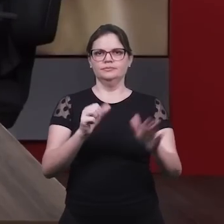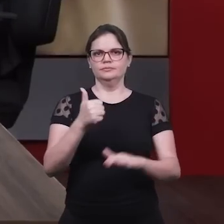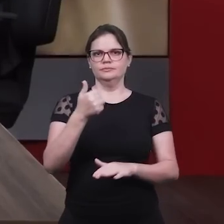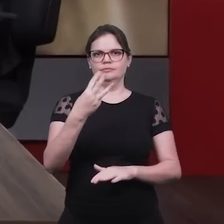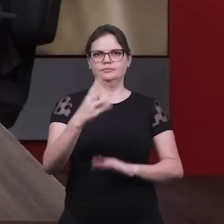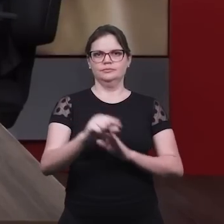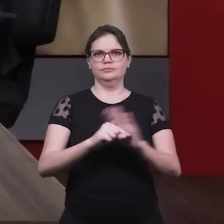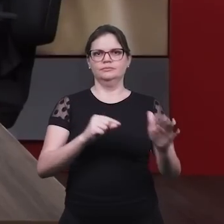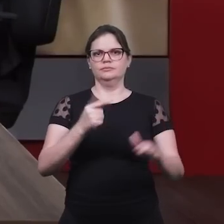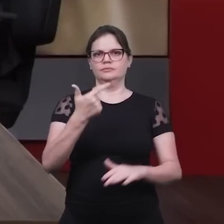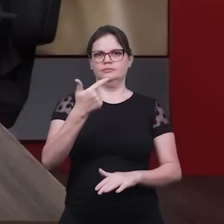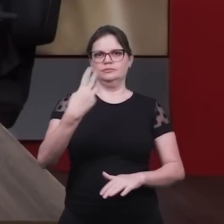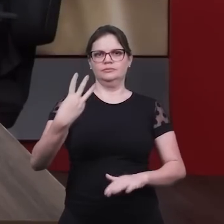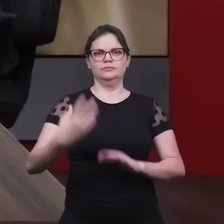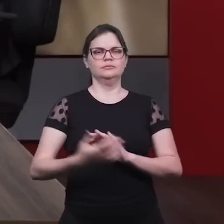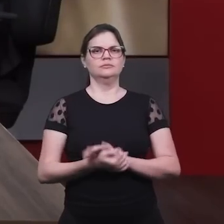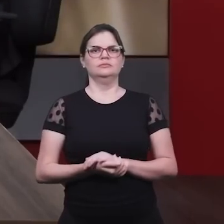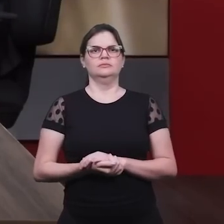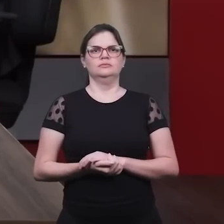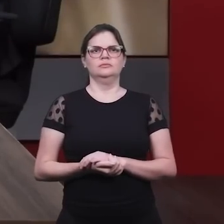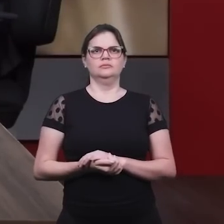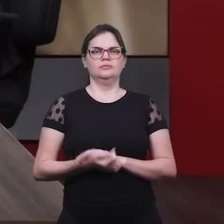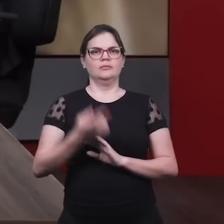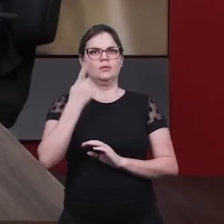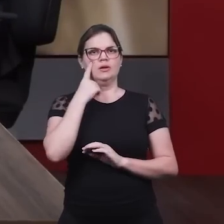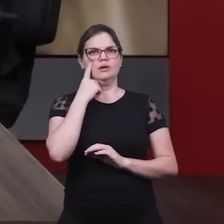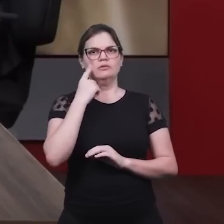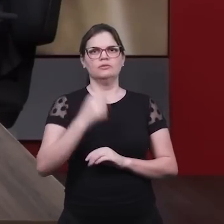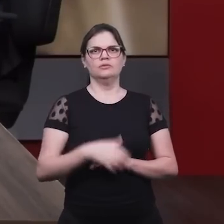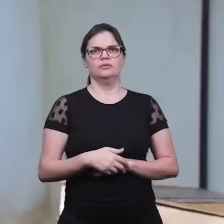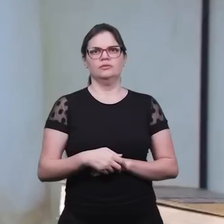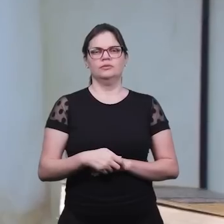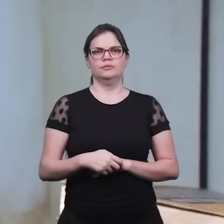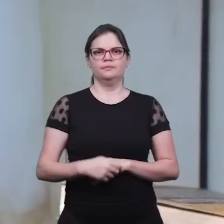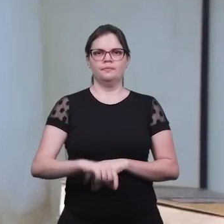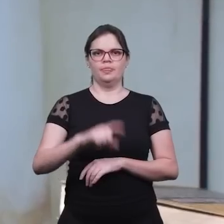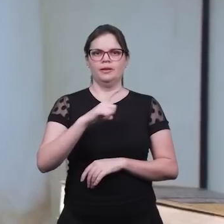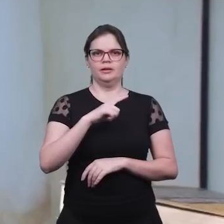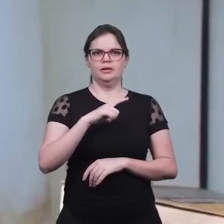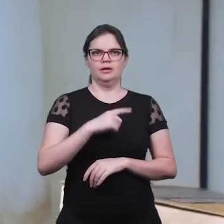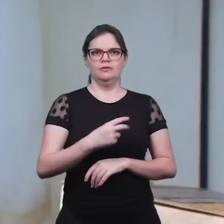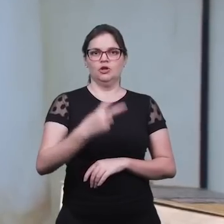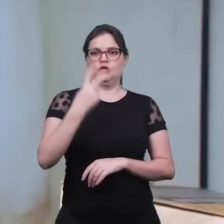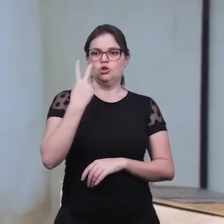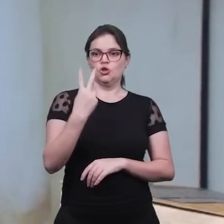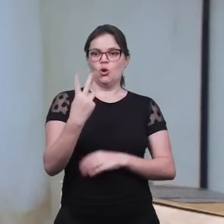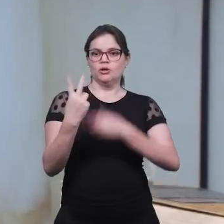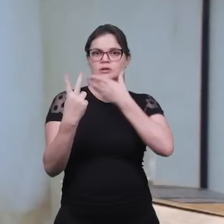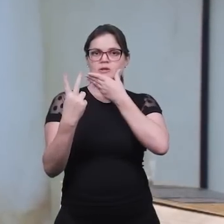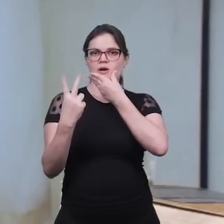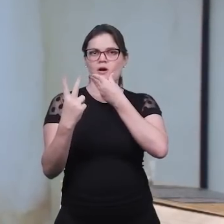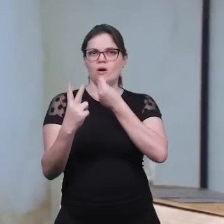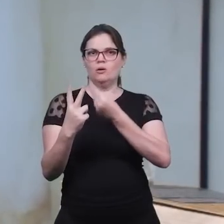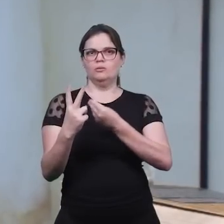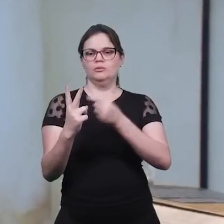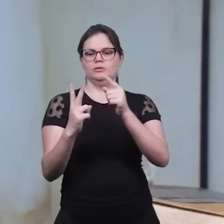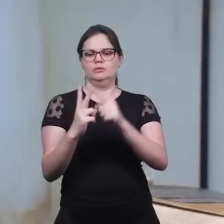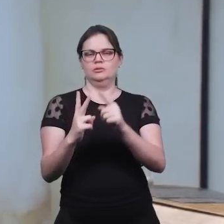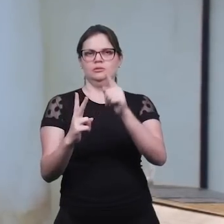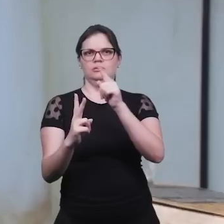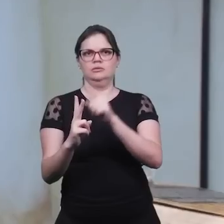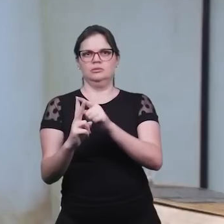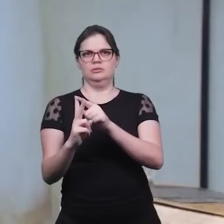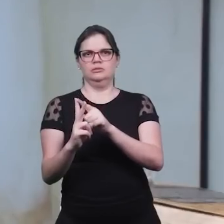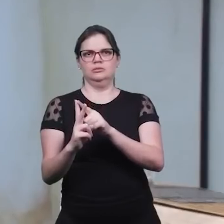aí, aqui, ó, em Êxodo 13, 23, diz que trouxeram 2